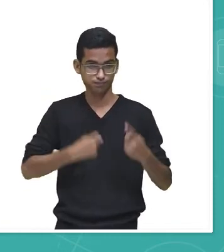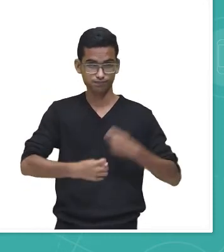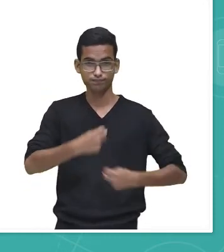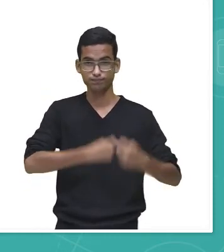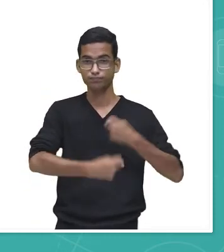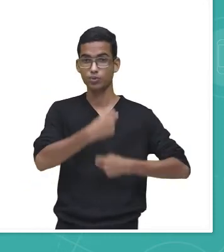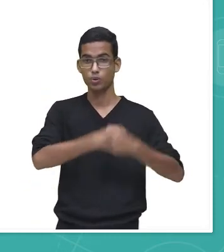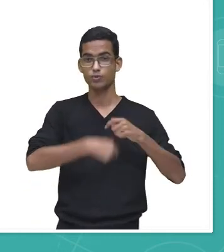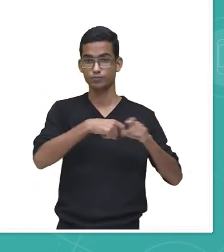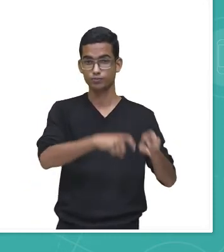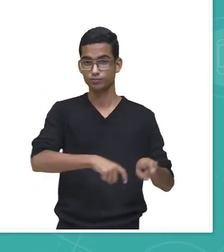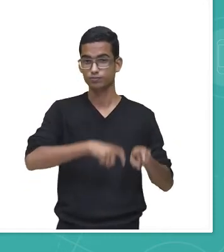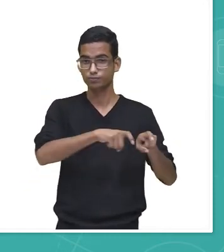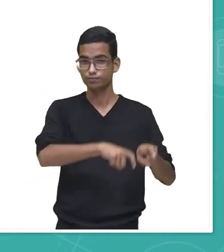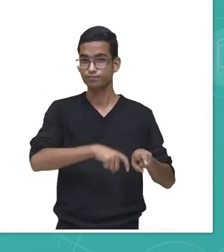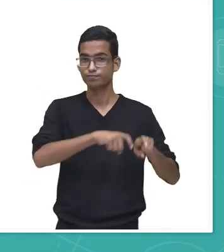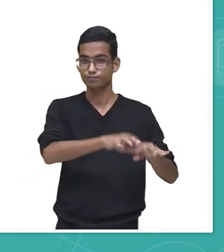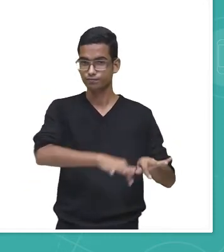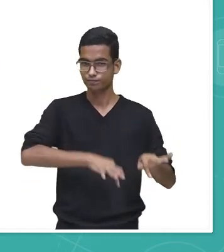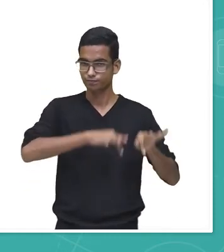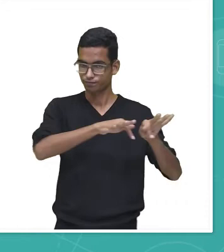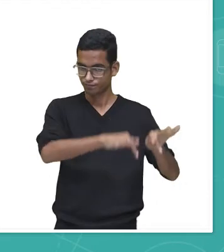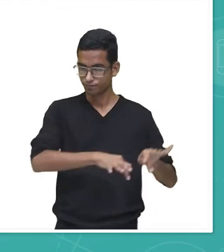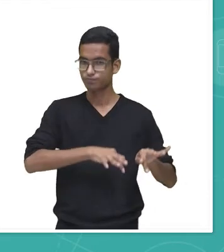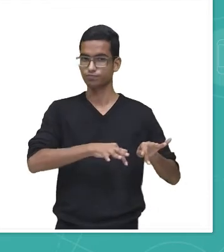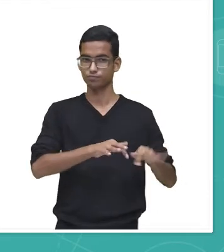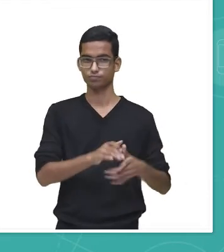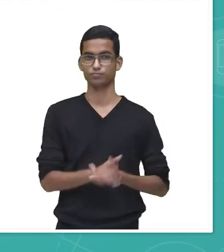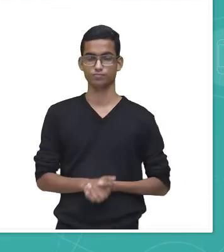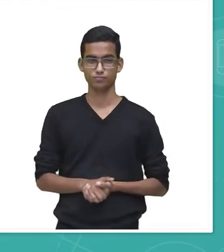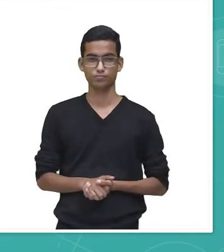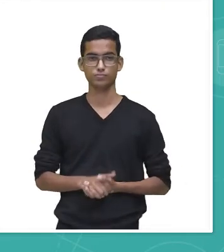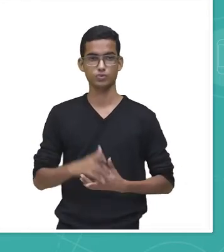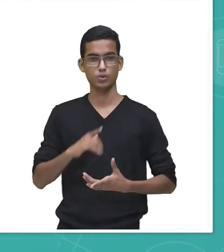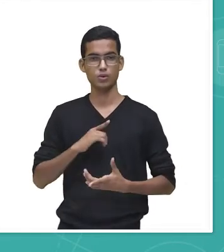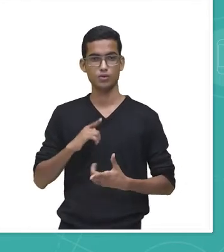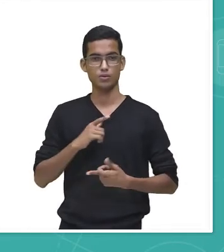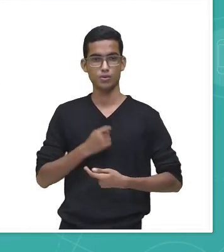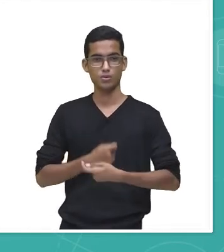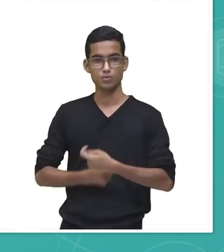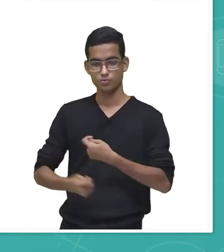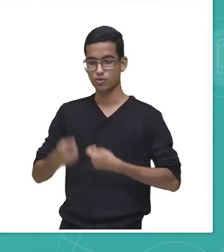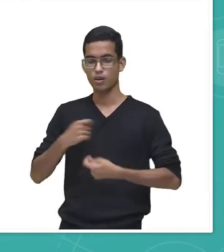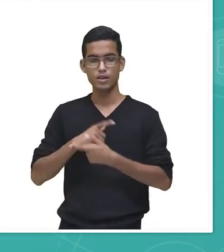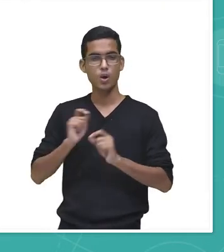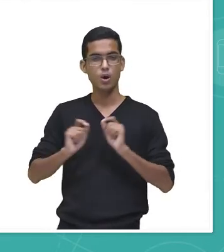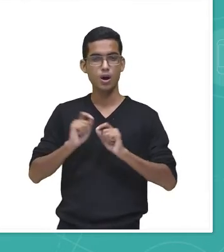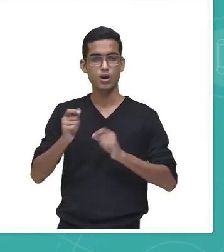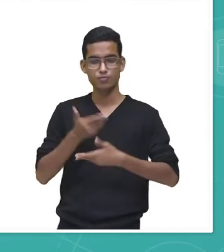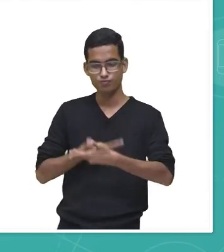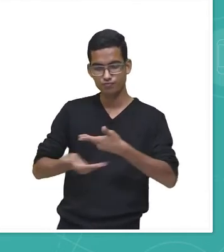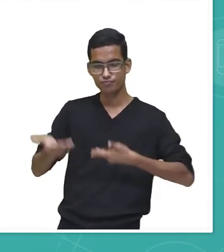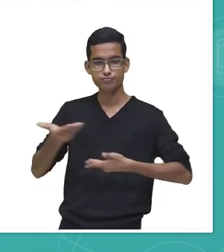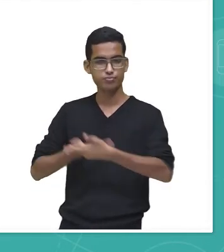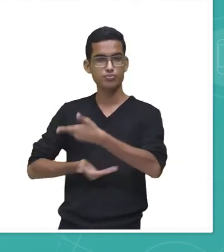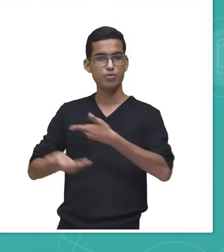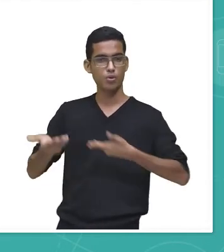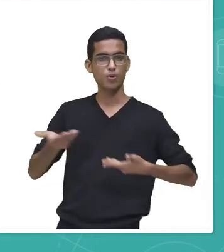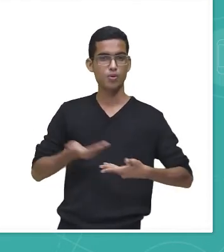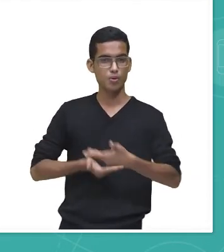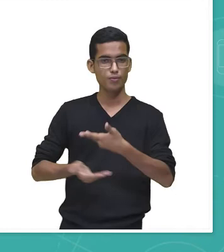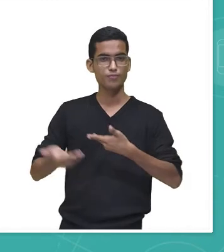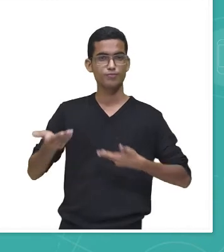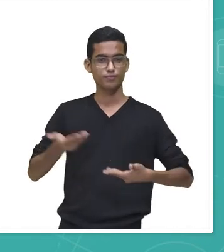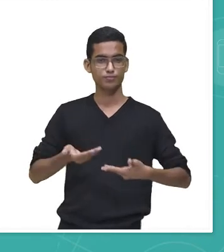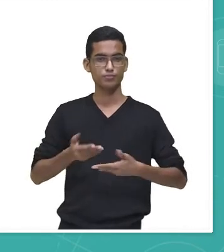vão aumentar, esse excedente vai surgir, vai haver troca econômica de feudo para feudo. E de onde vem o lucro da nobreza?